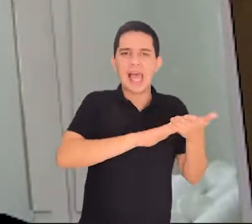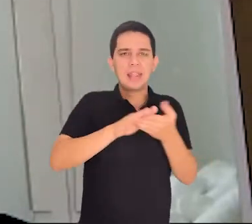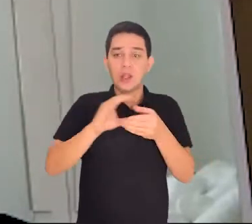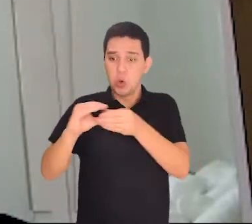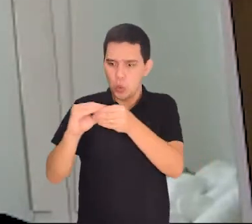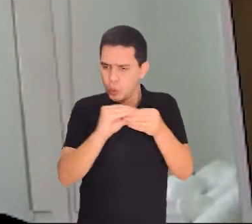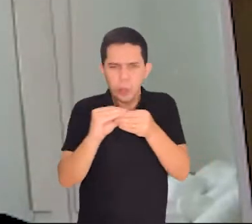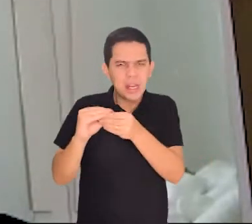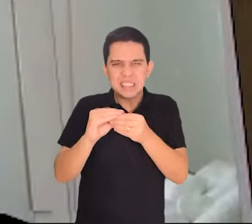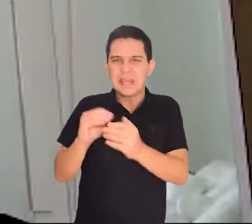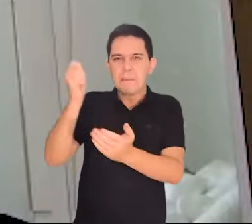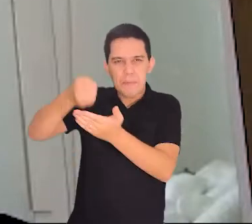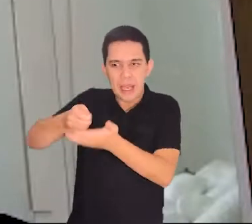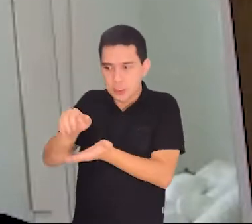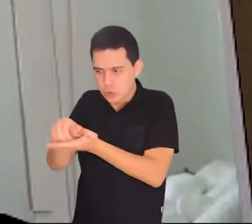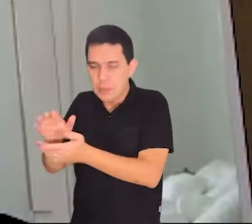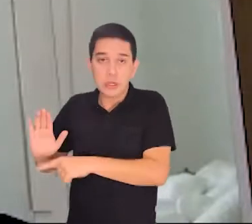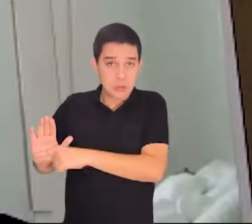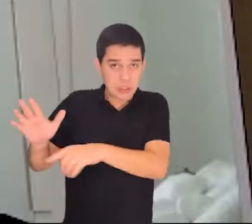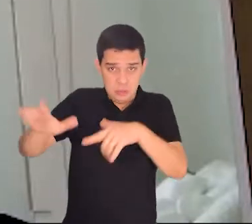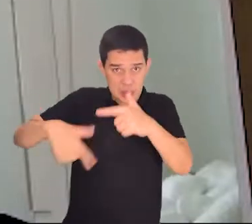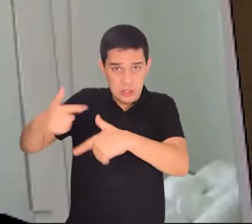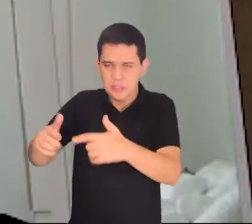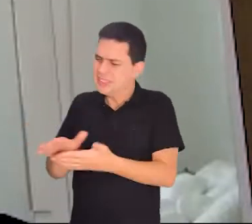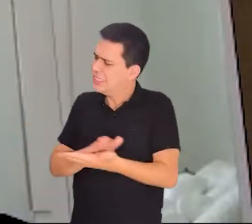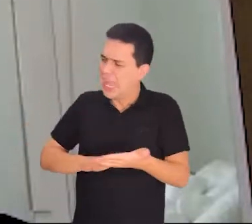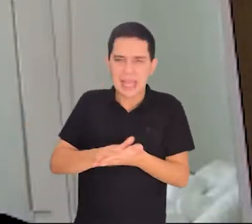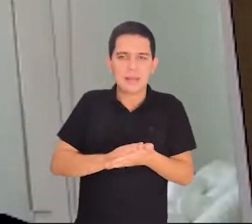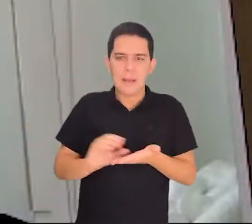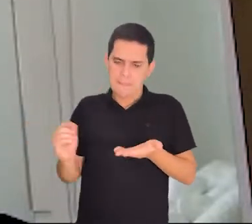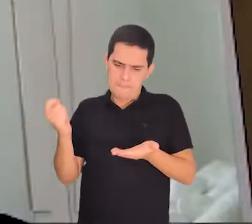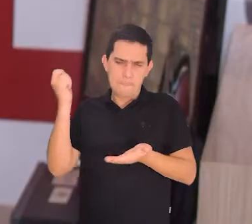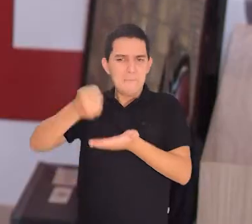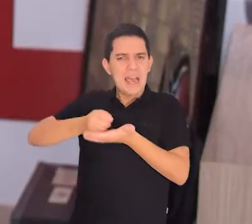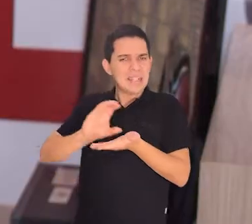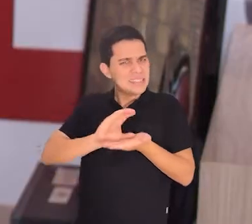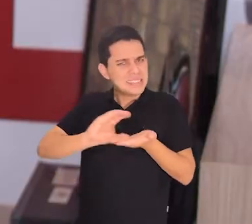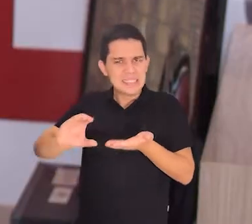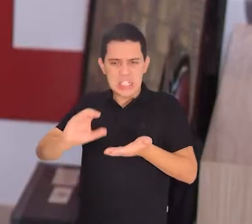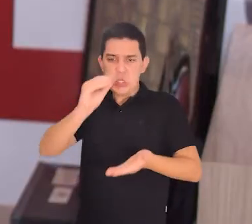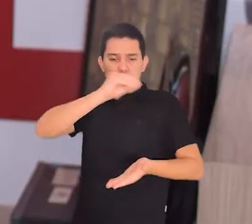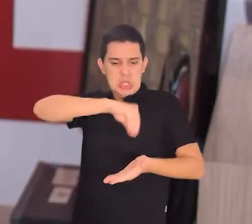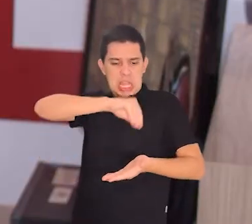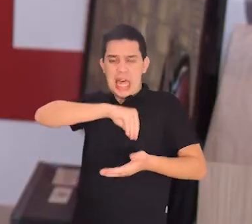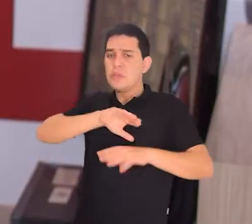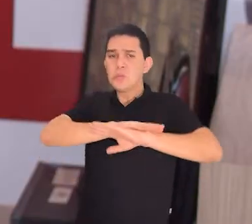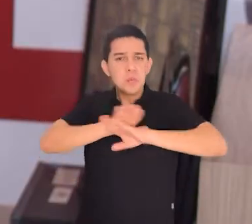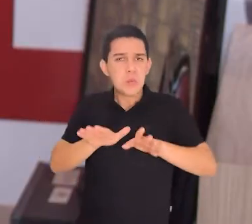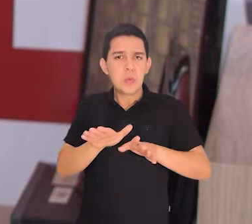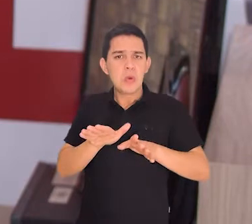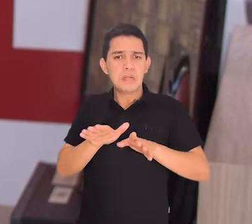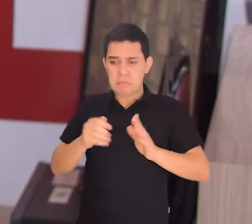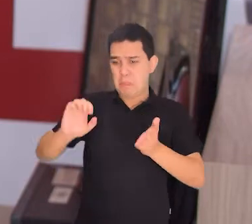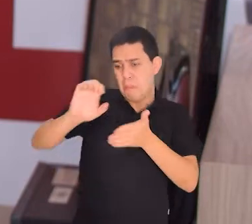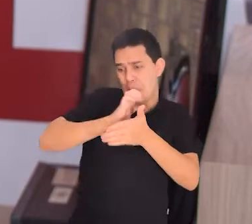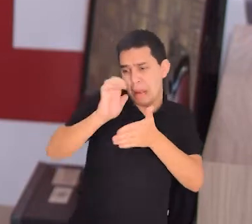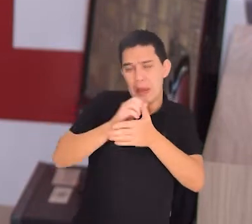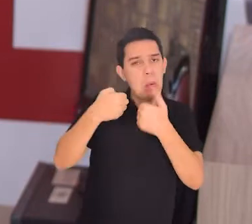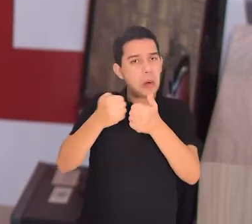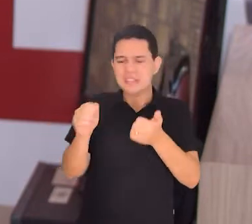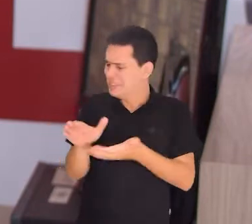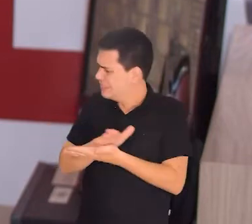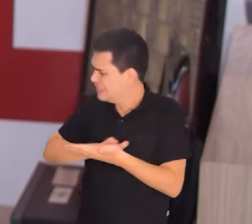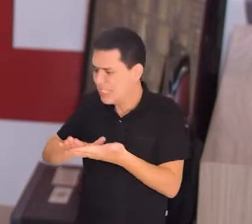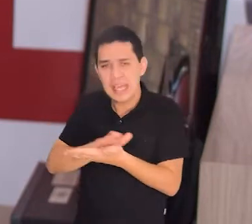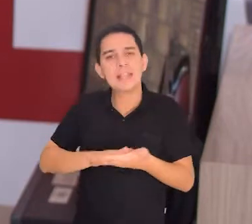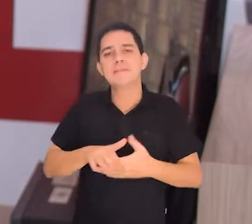só o salário, sem passagem e só o salário mesmo. O que tem acontecido na prática é que empresas, para fornecer mão